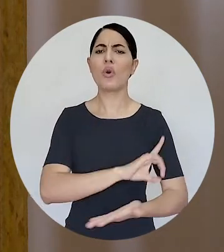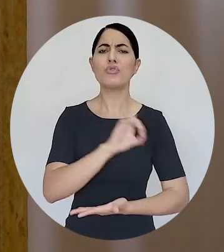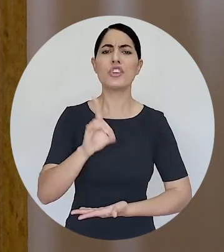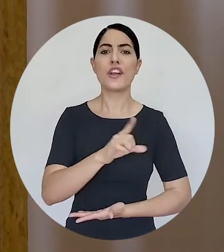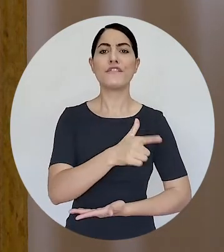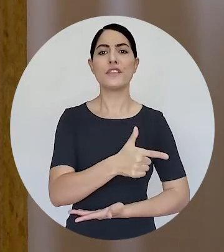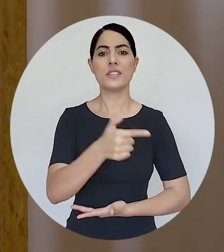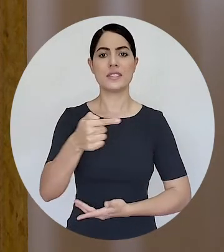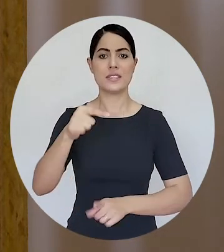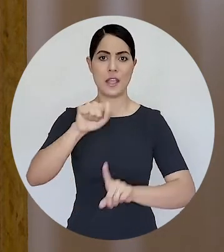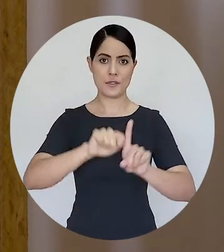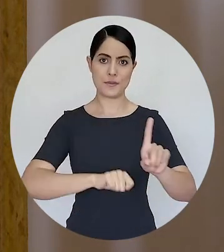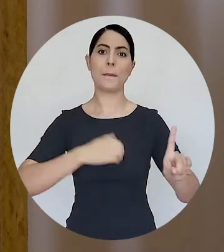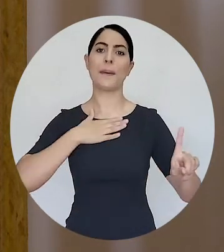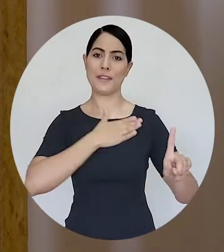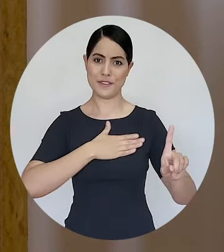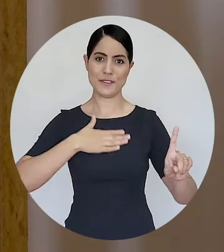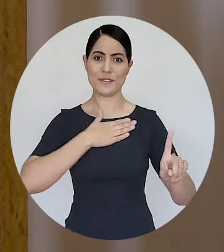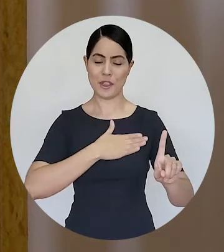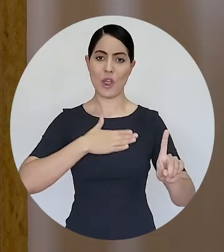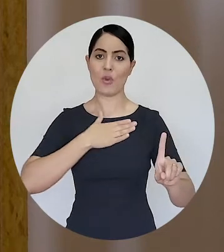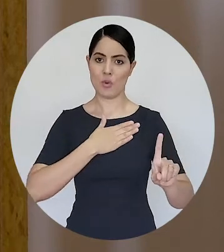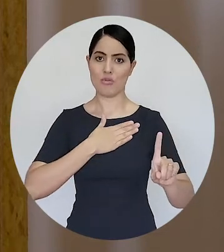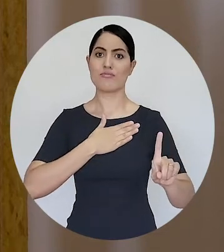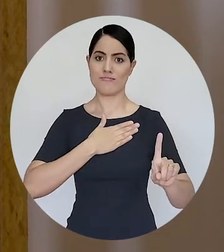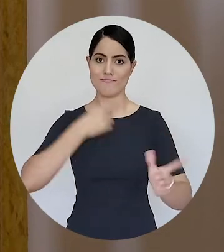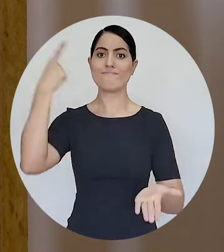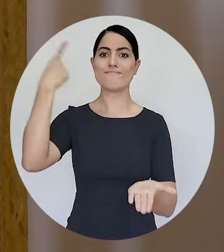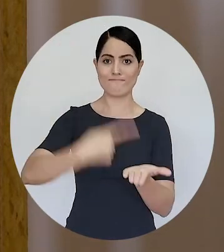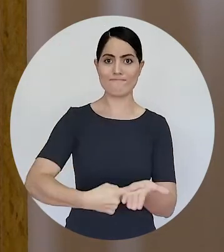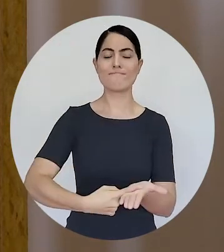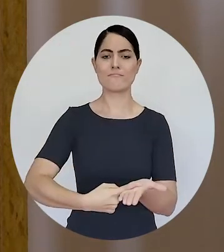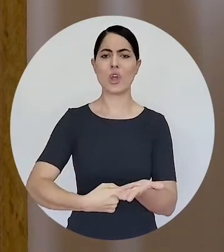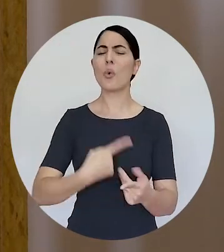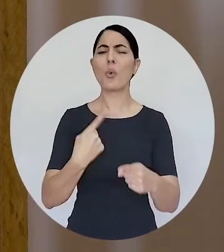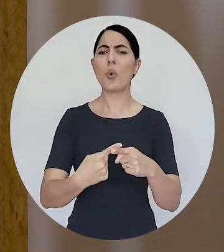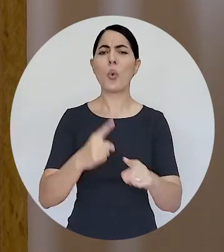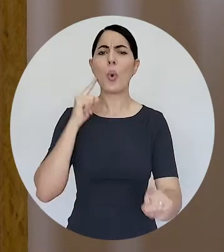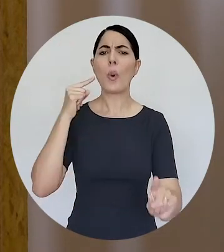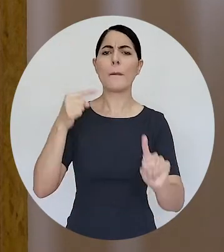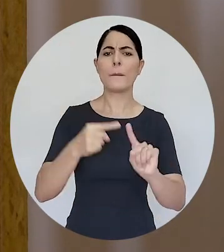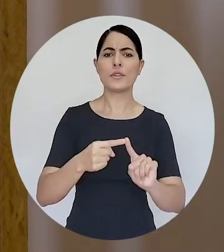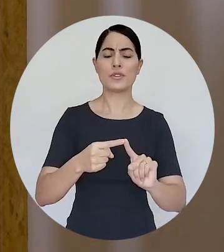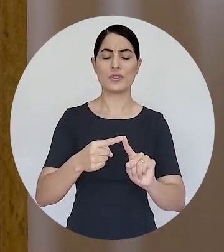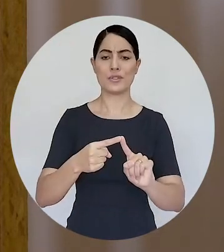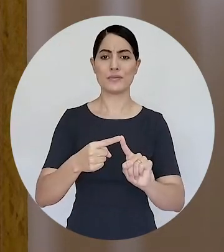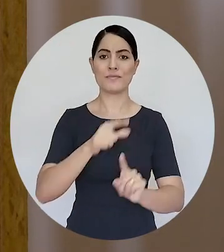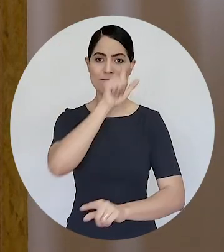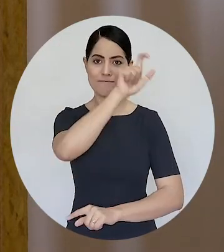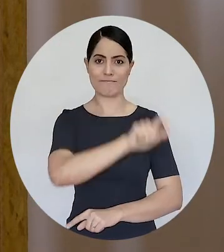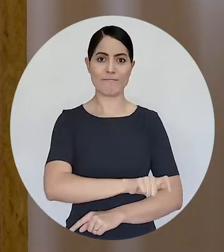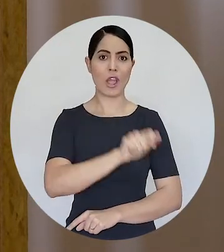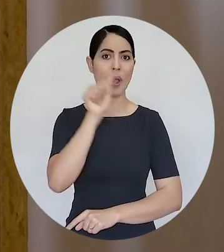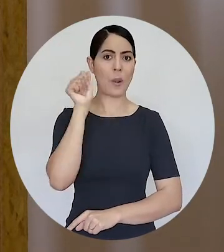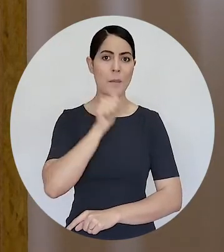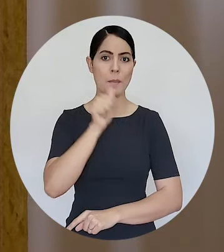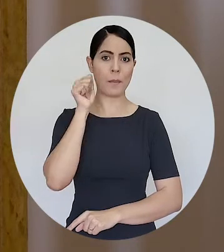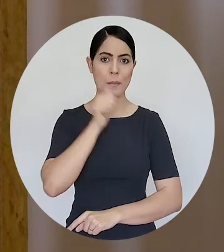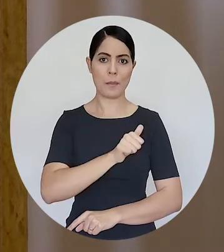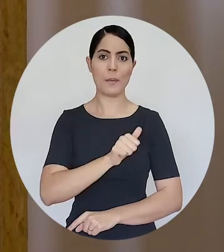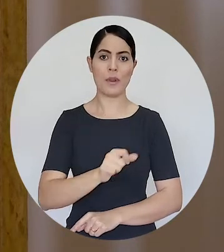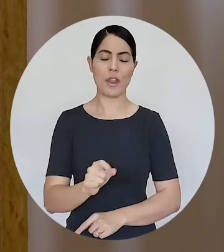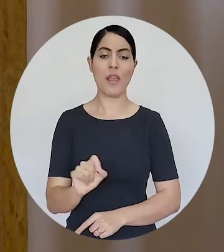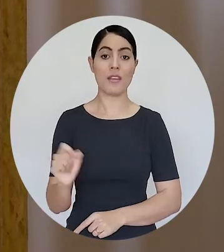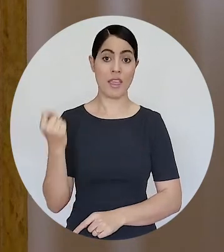dia 27 de agosto no calendário oficial da OAB. A data faz referência à ex-funcionária da OAB